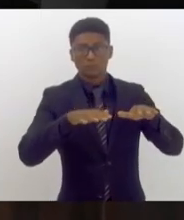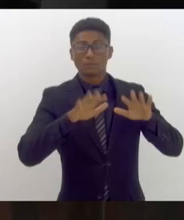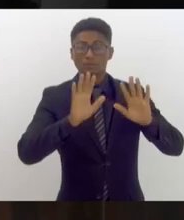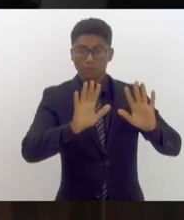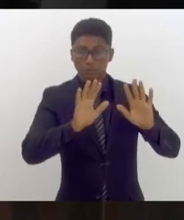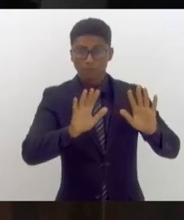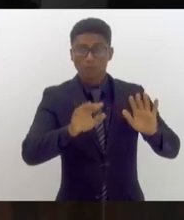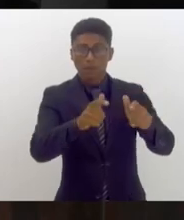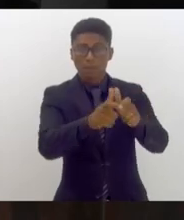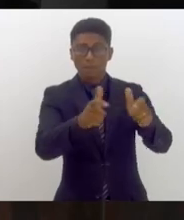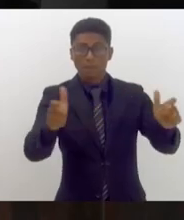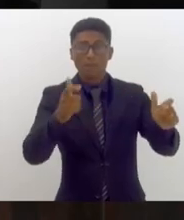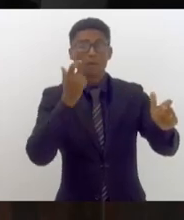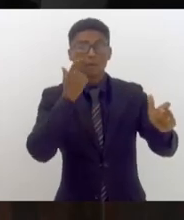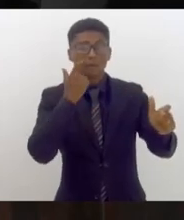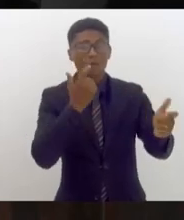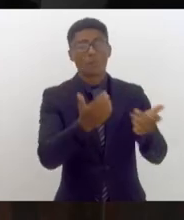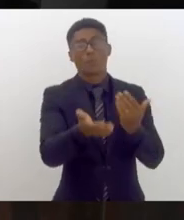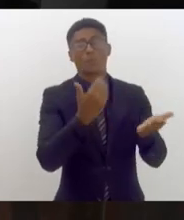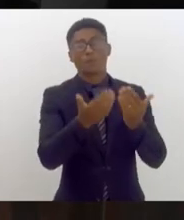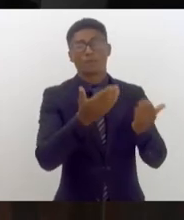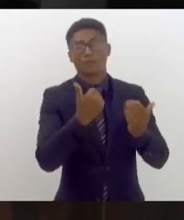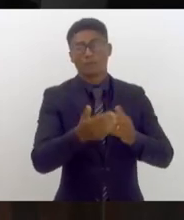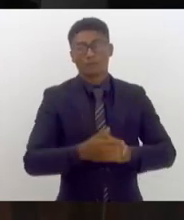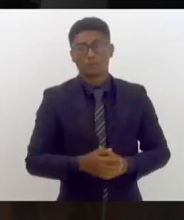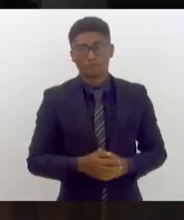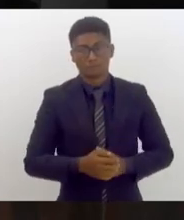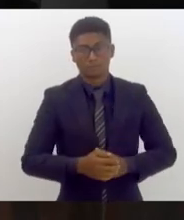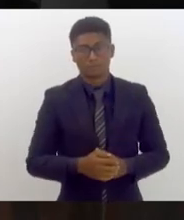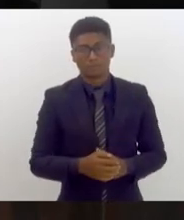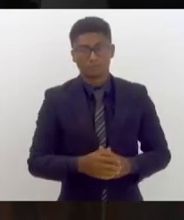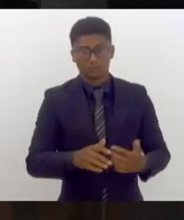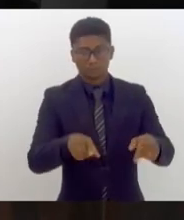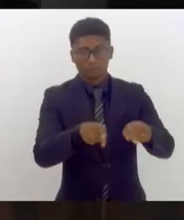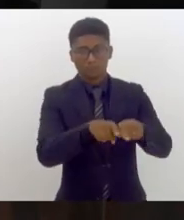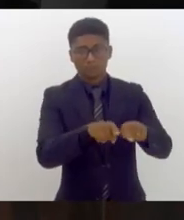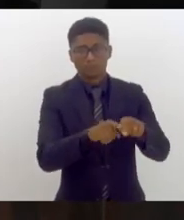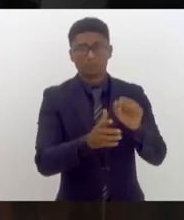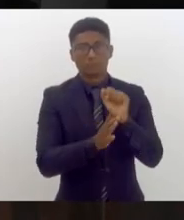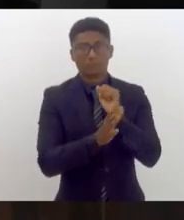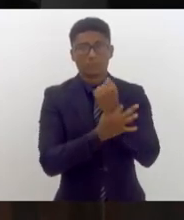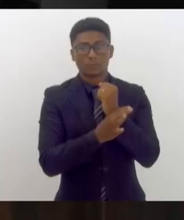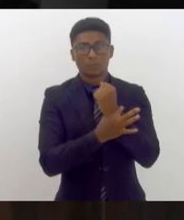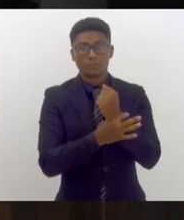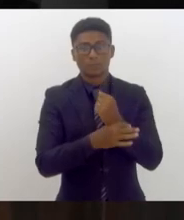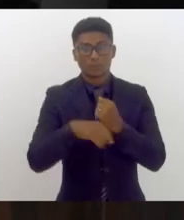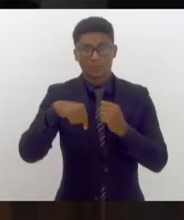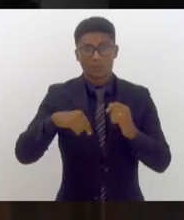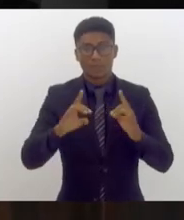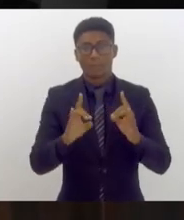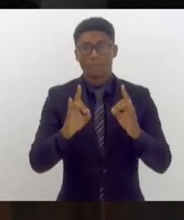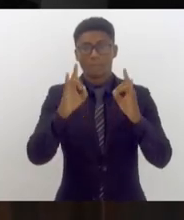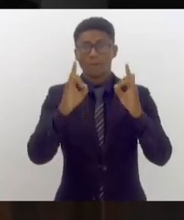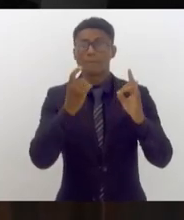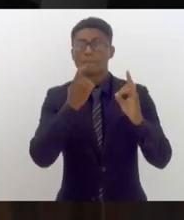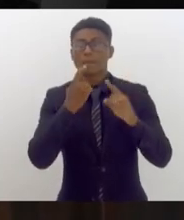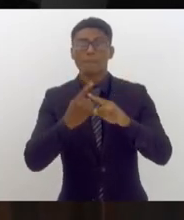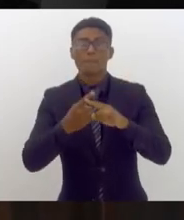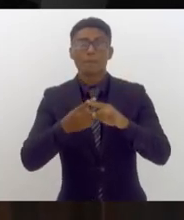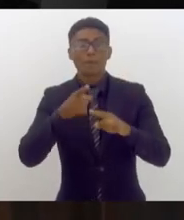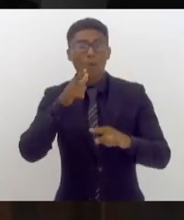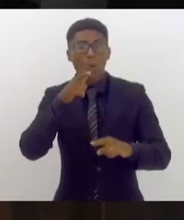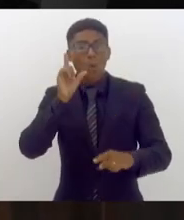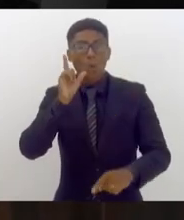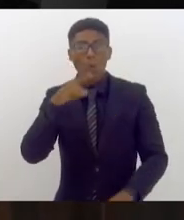com a maioria dos deputados. Questão da segurança em torno do prédio aqui na rua, porque ontem, por exemplo, a gente